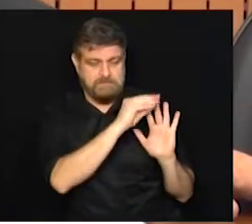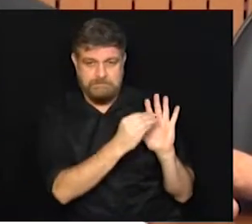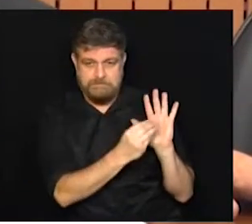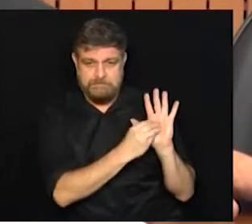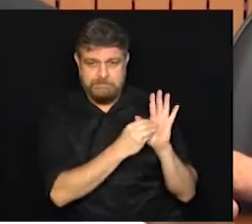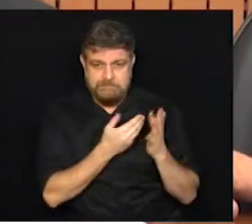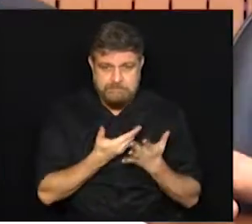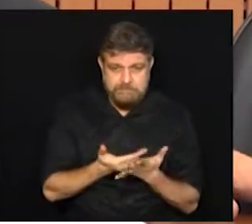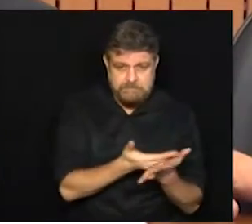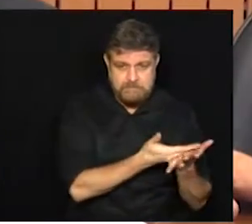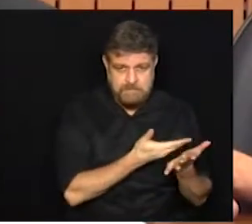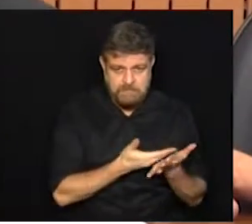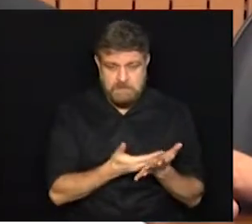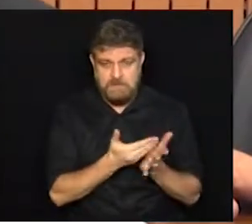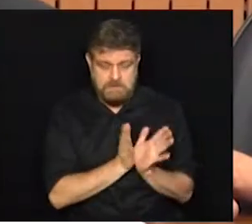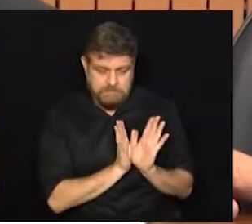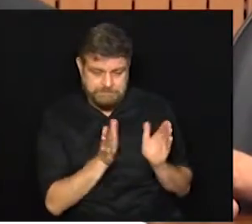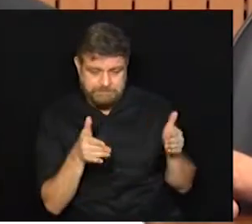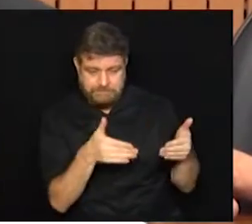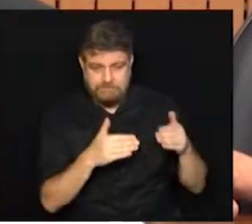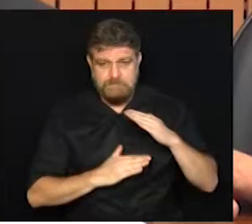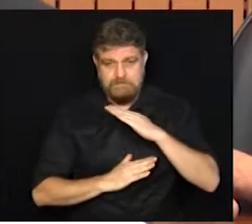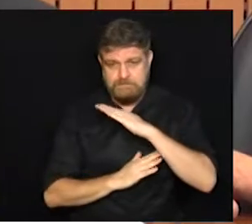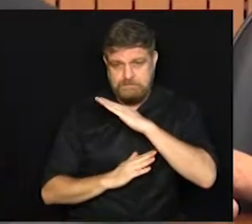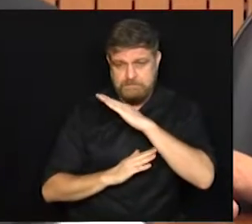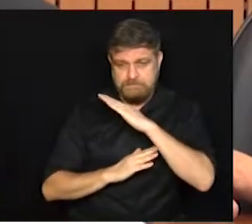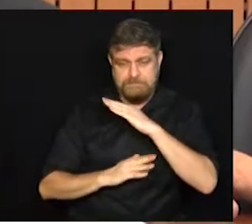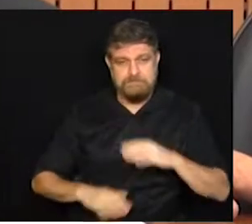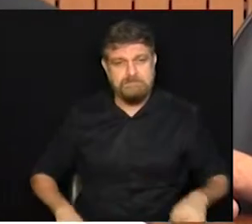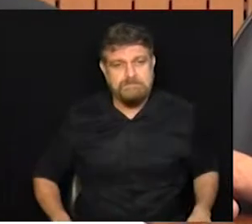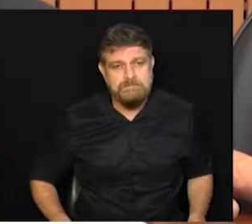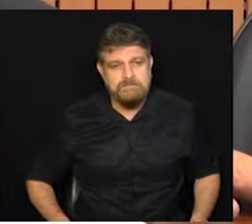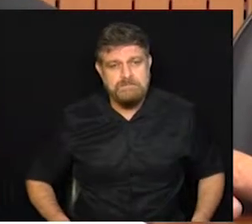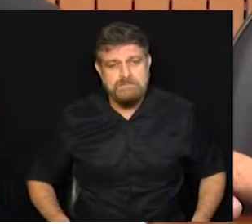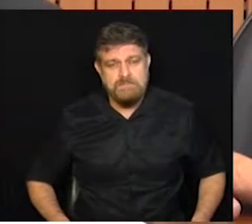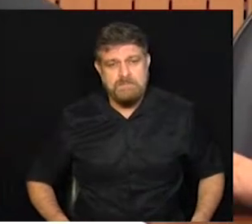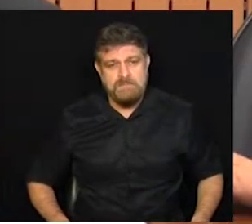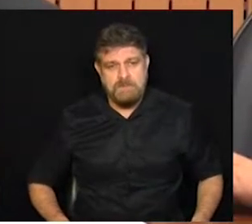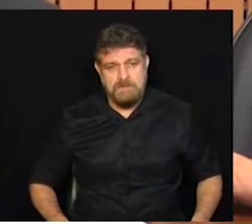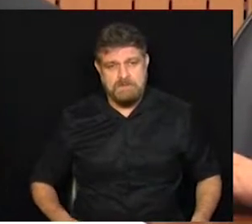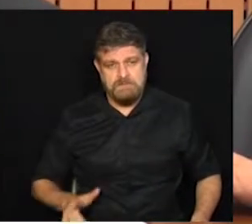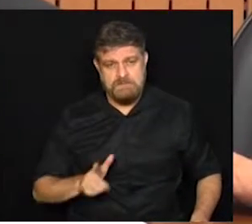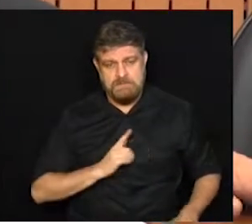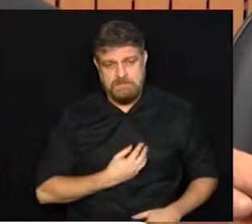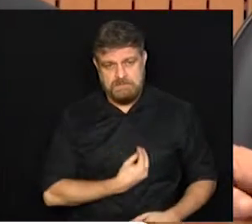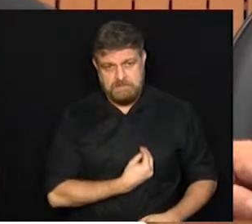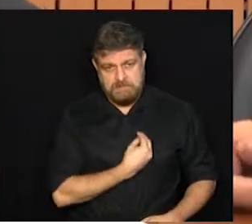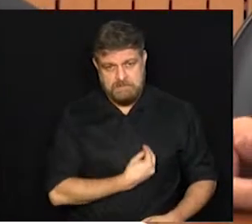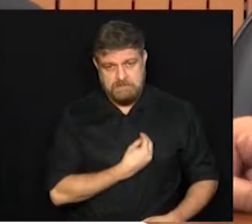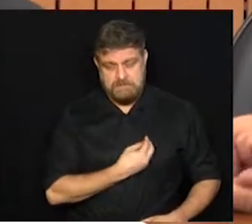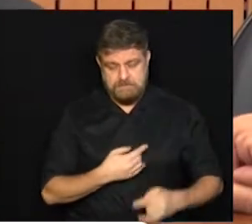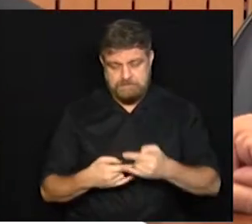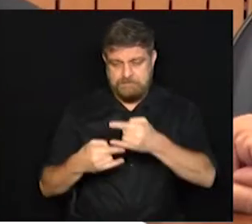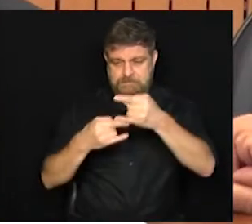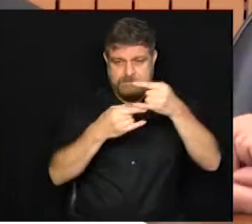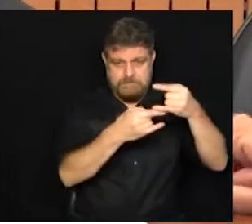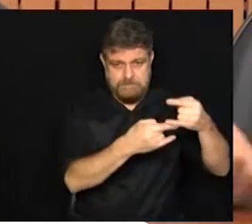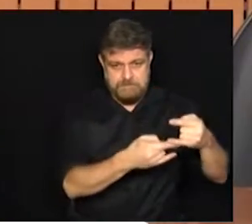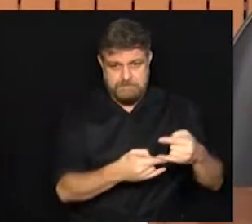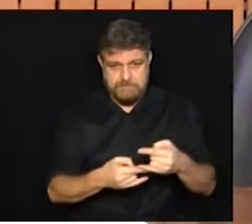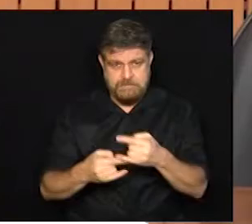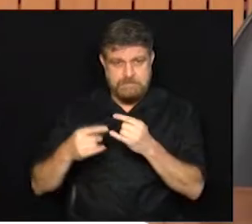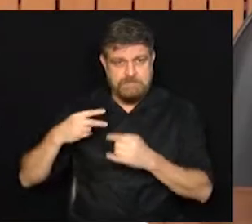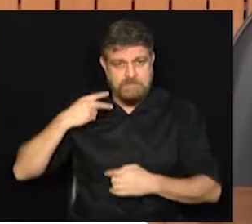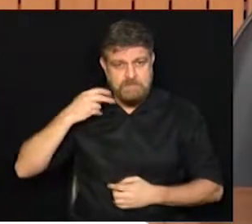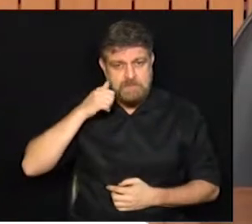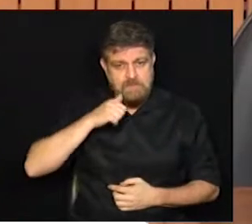Estudo de Meio Ambiente, da Câmara Municipal de Campinas, a presença e participação remota da vereadora